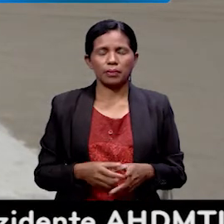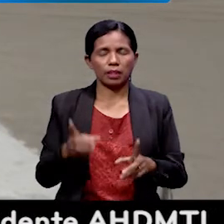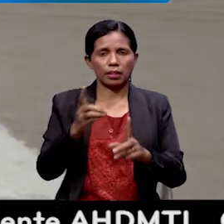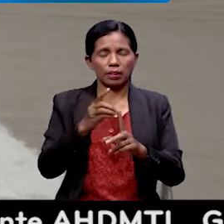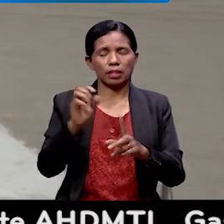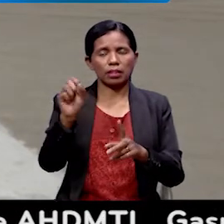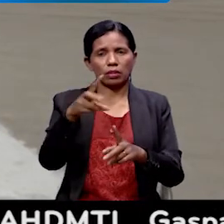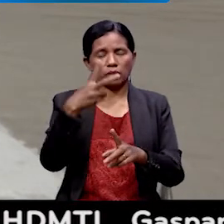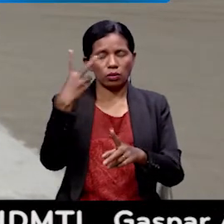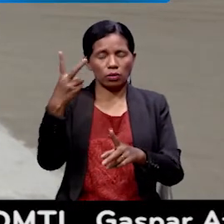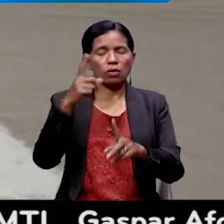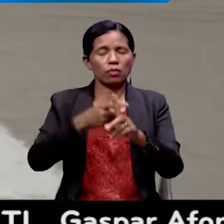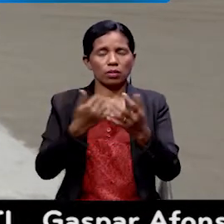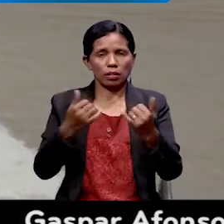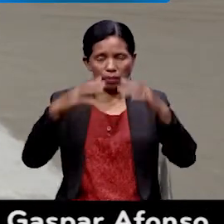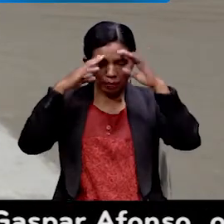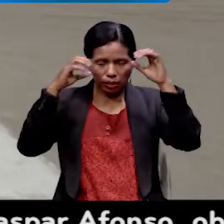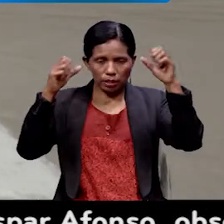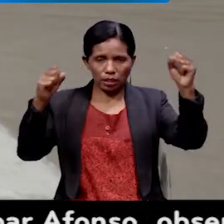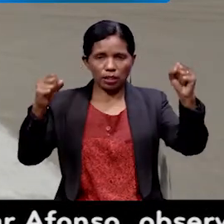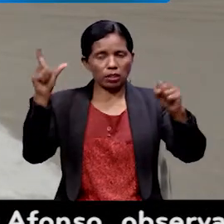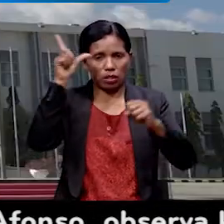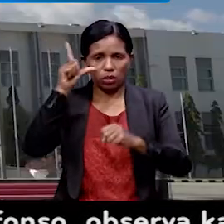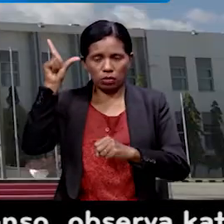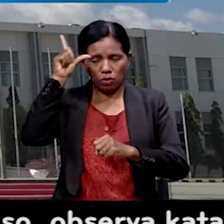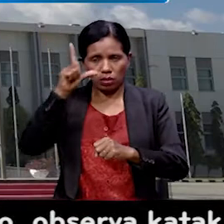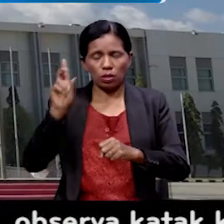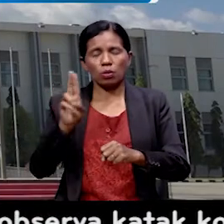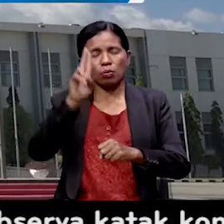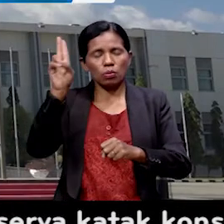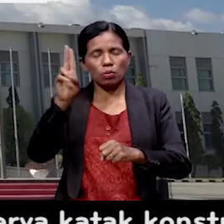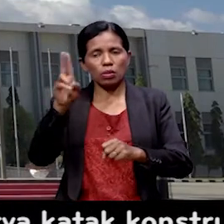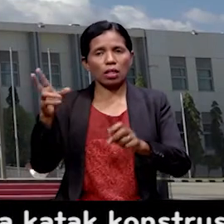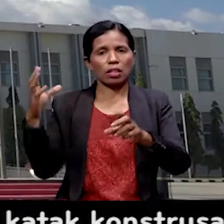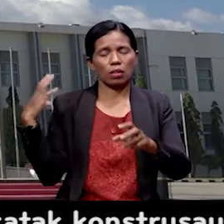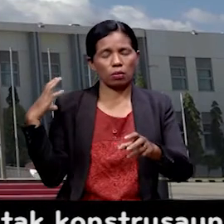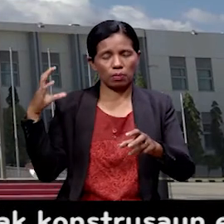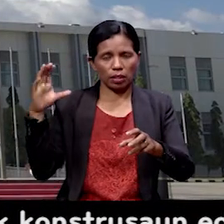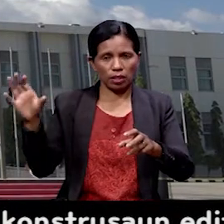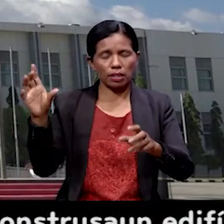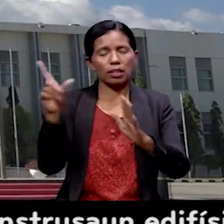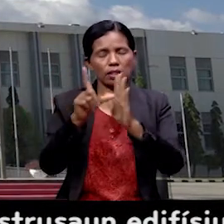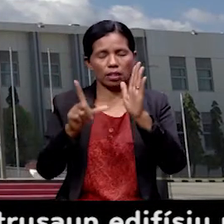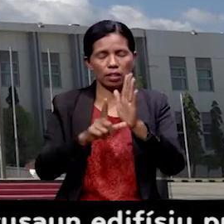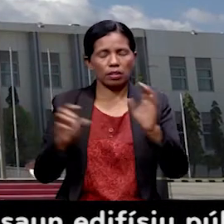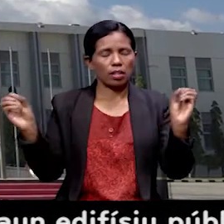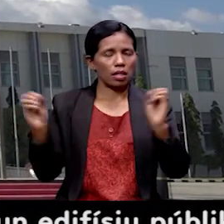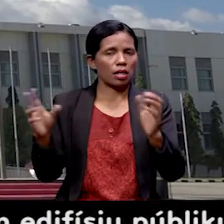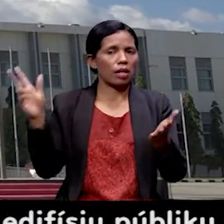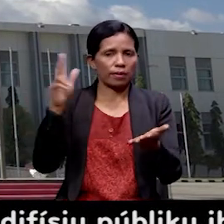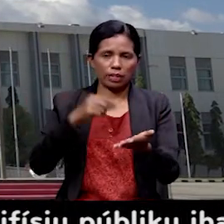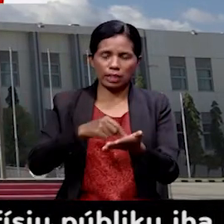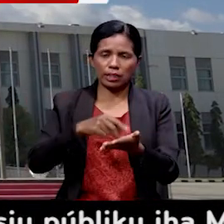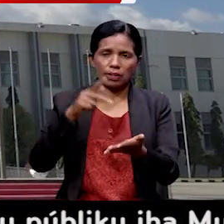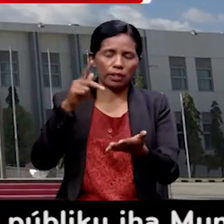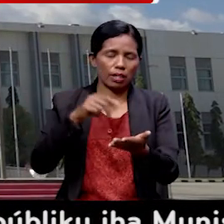fulane, Presidente da República Francisco Guterres Luolo usa a competência constitucional veta a alteração da uluk da